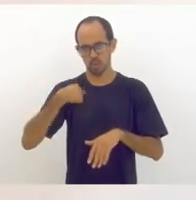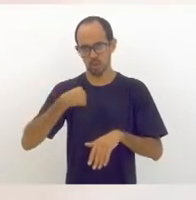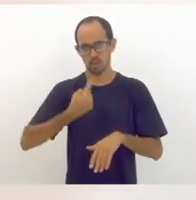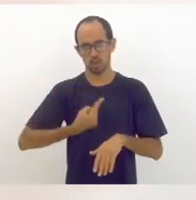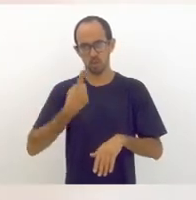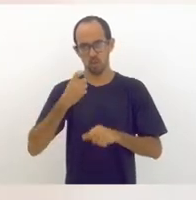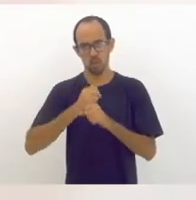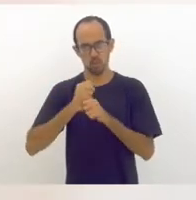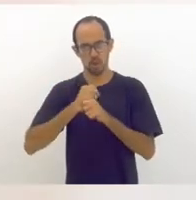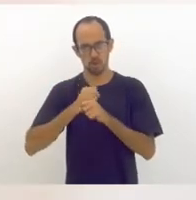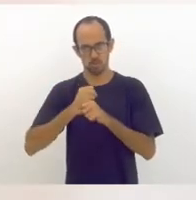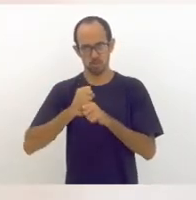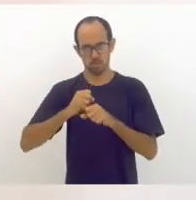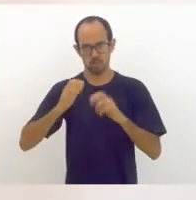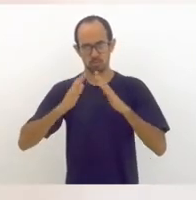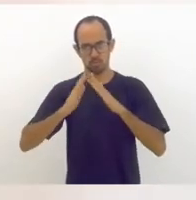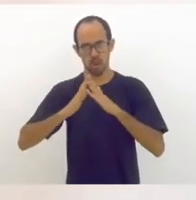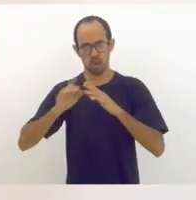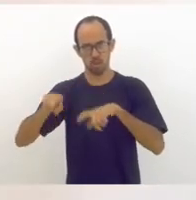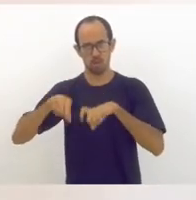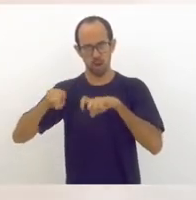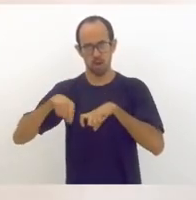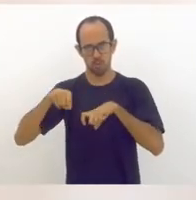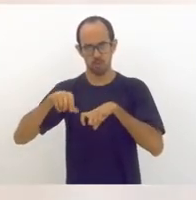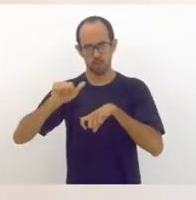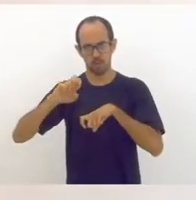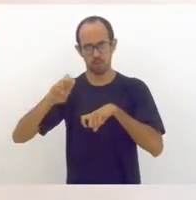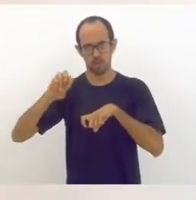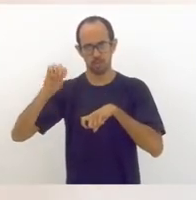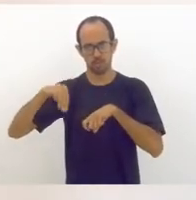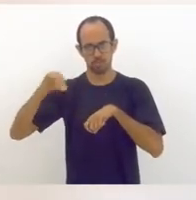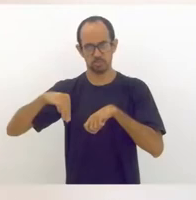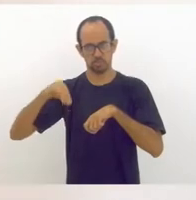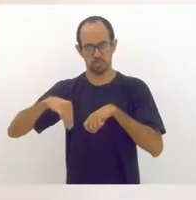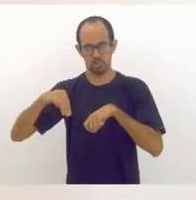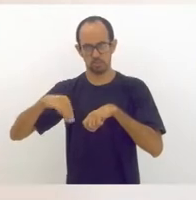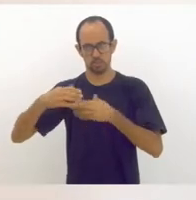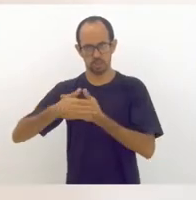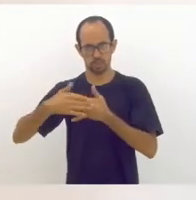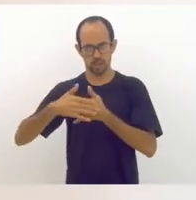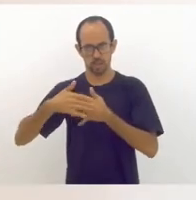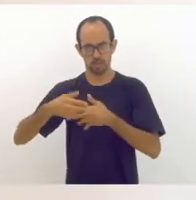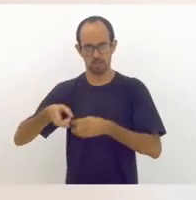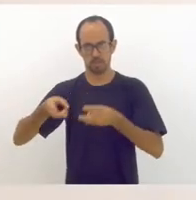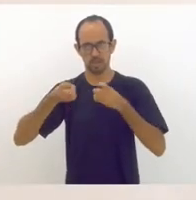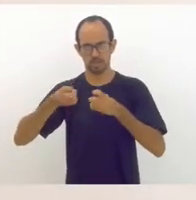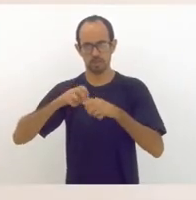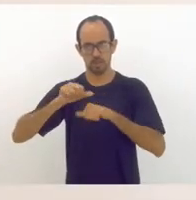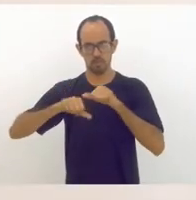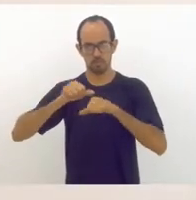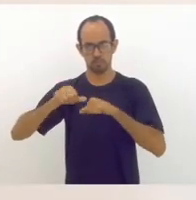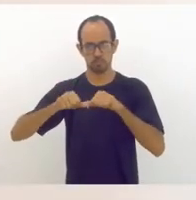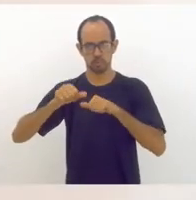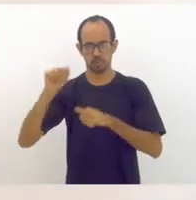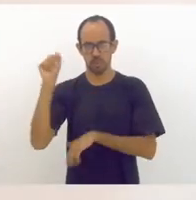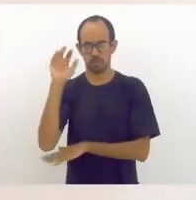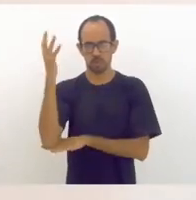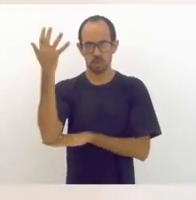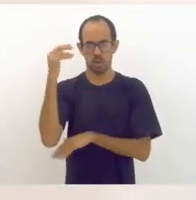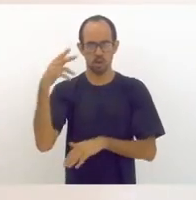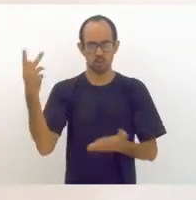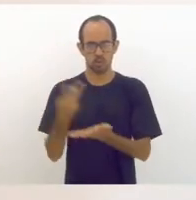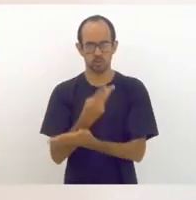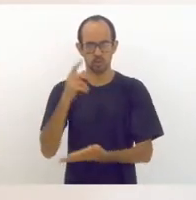rural, a minha casa fica a 15 quilômetros do centro urbano mais próximo. Eu vejo a mudança ambiental acontecer todos os dias. Graças a